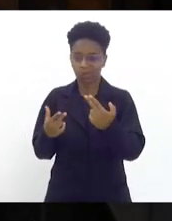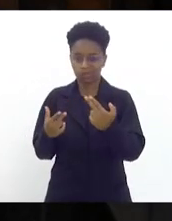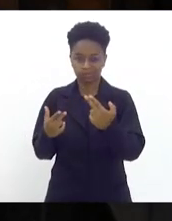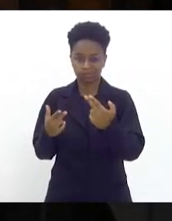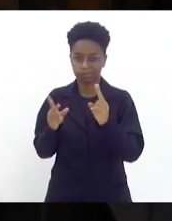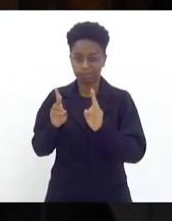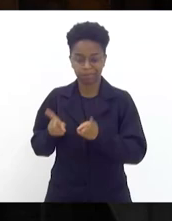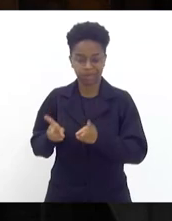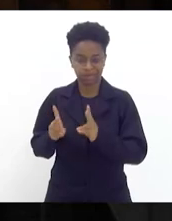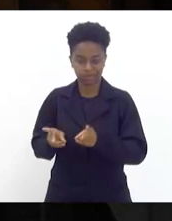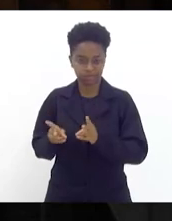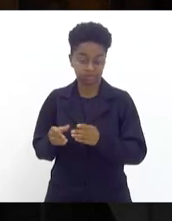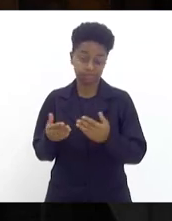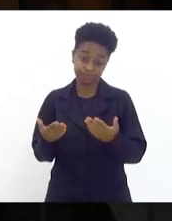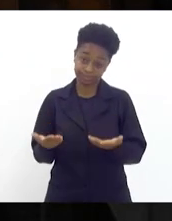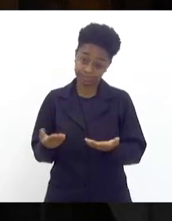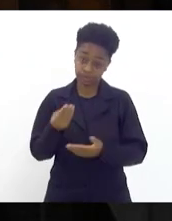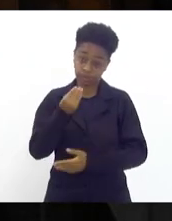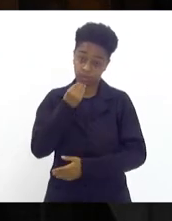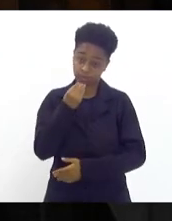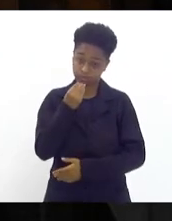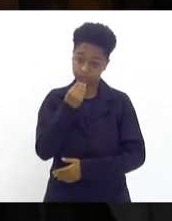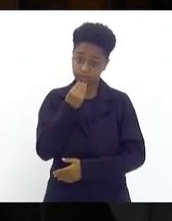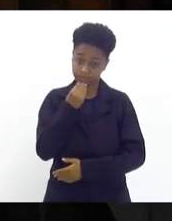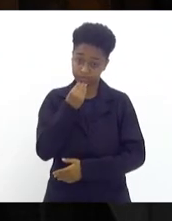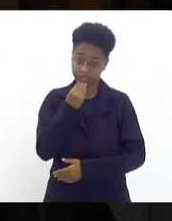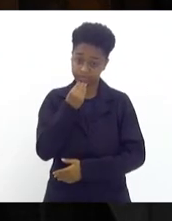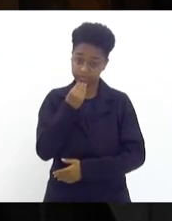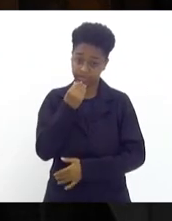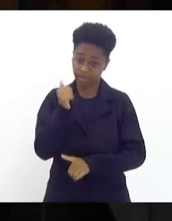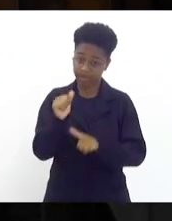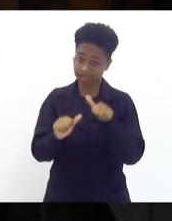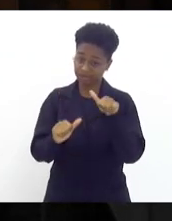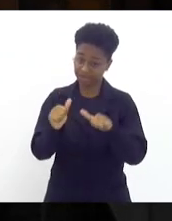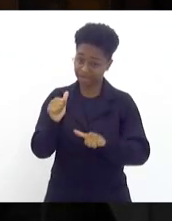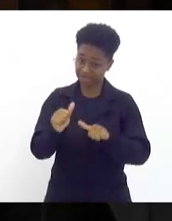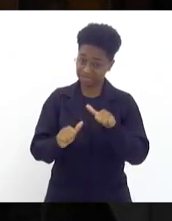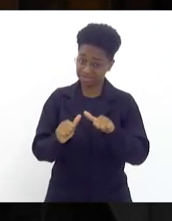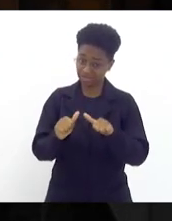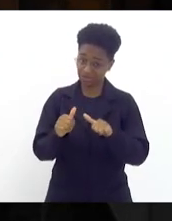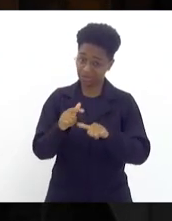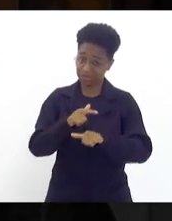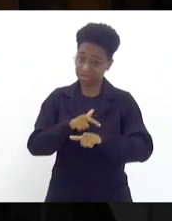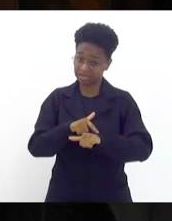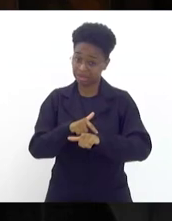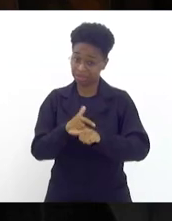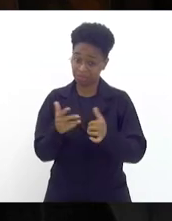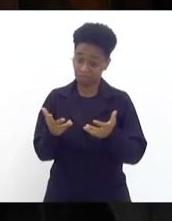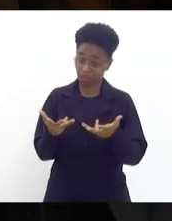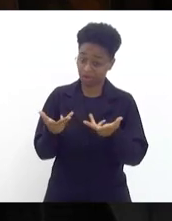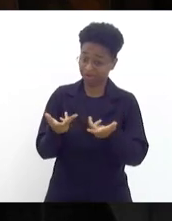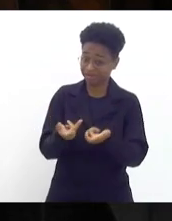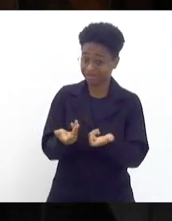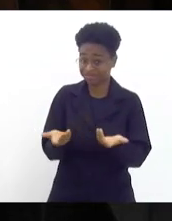evidentemente o que o critério de avaliação de tempo e qualificação